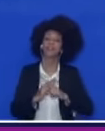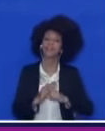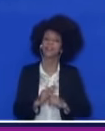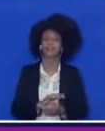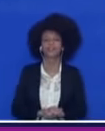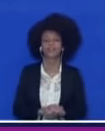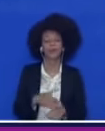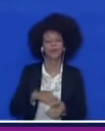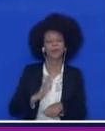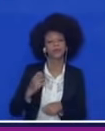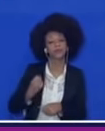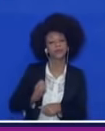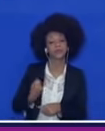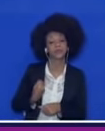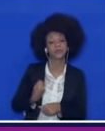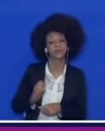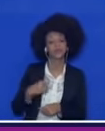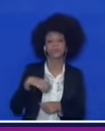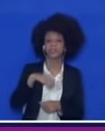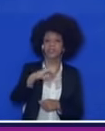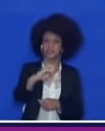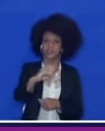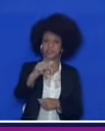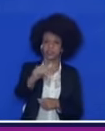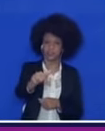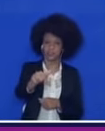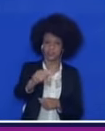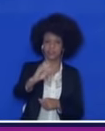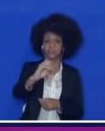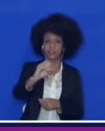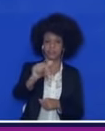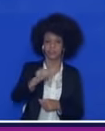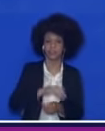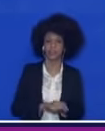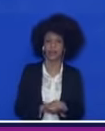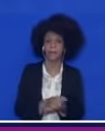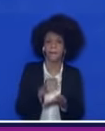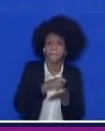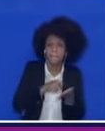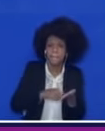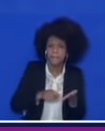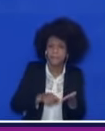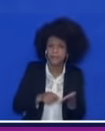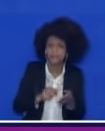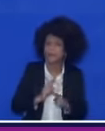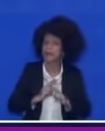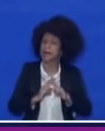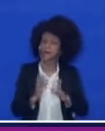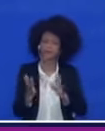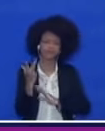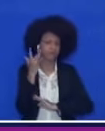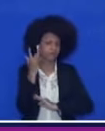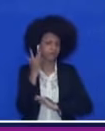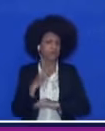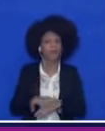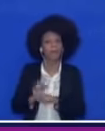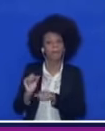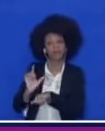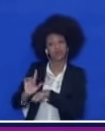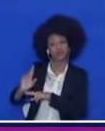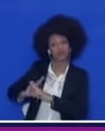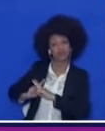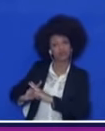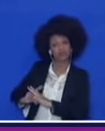Caixa. Vem chegando mais um número sorteado, é bola 07. Para apostar nas loterias Caixa é muito fácil, você pode ir